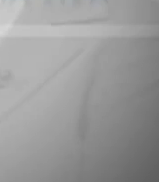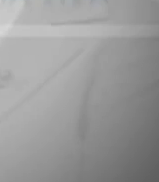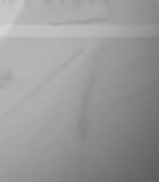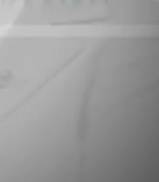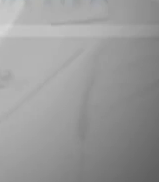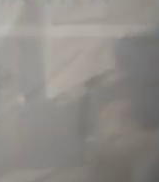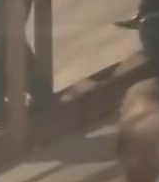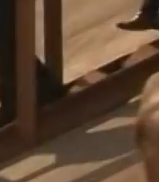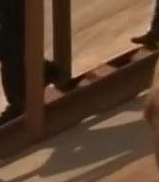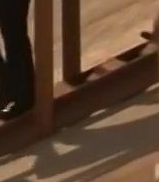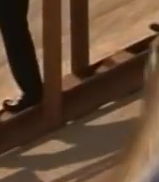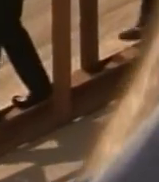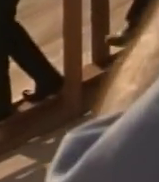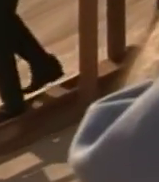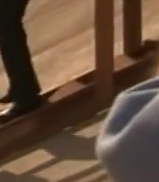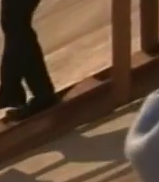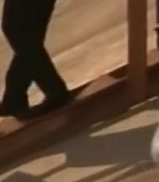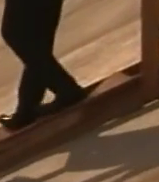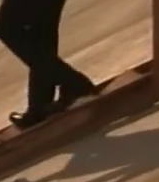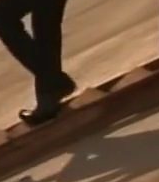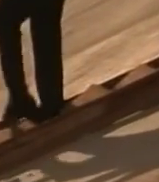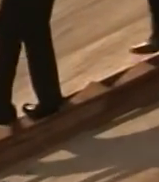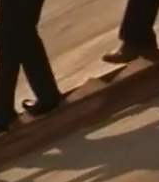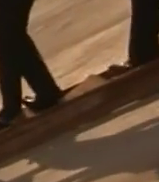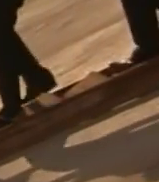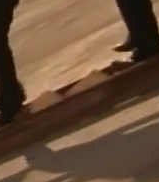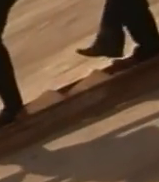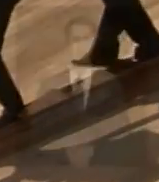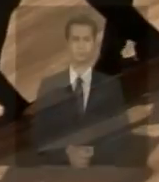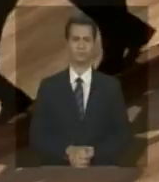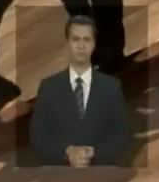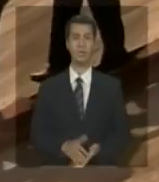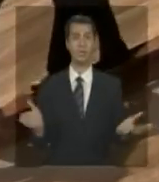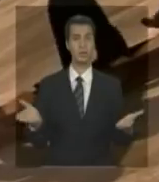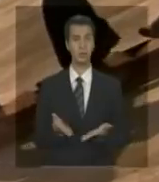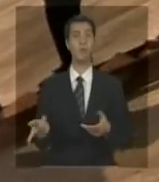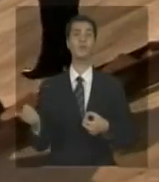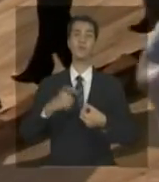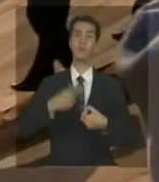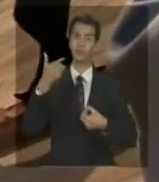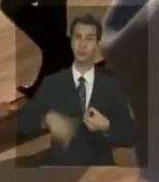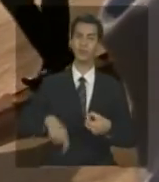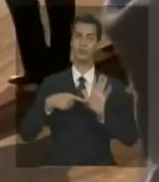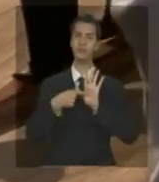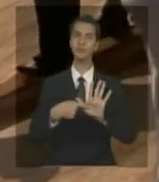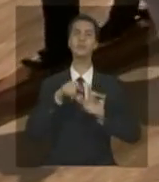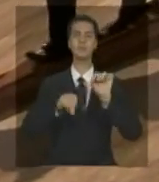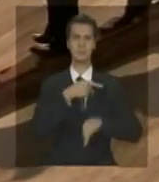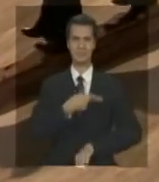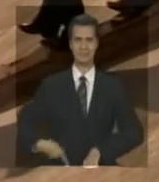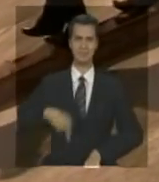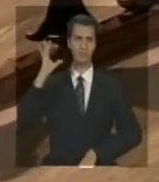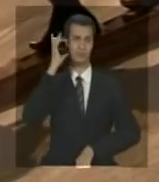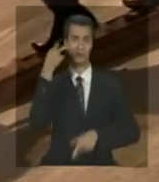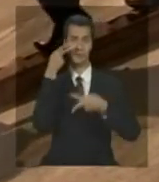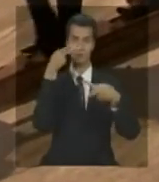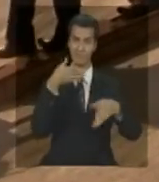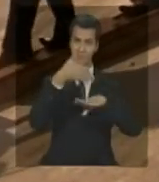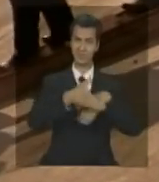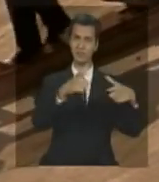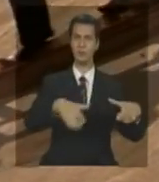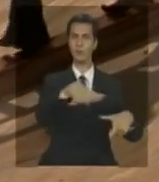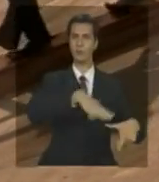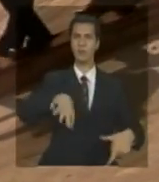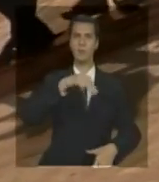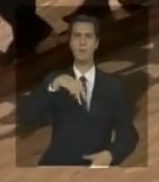Voltamos com imagens da presidenta Dilma Rousseff, que está neste momento em Mauriti, visitando obras de concretagem do canal de aproximação,